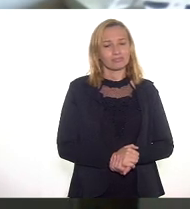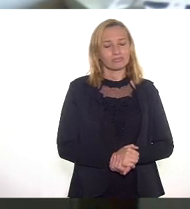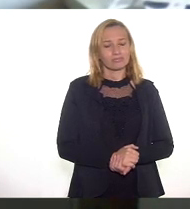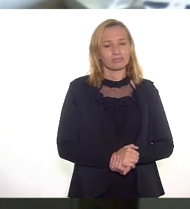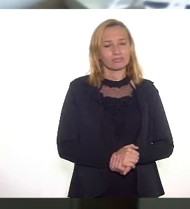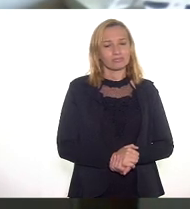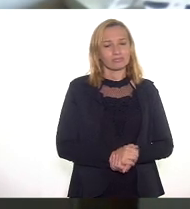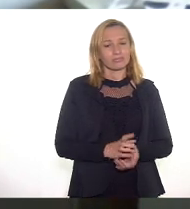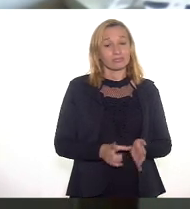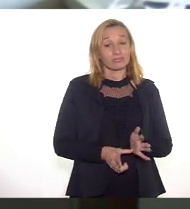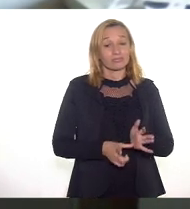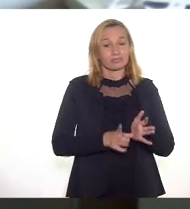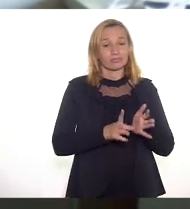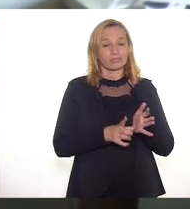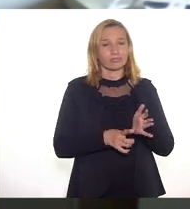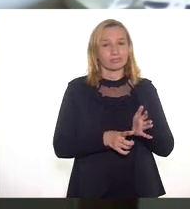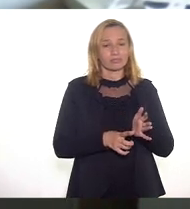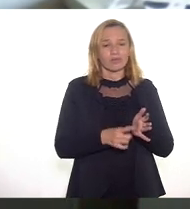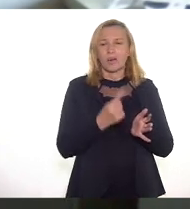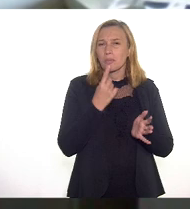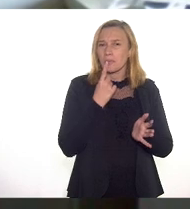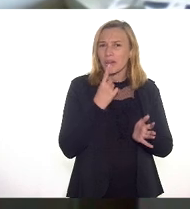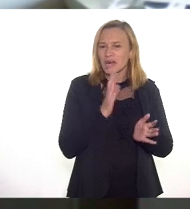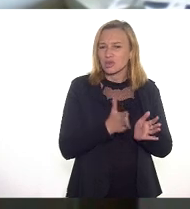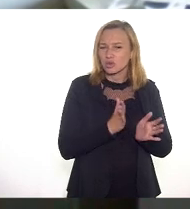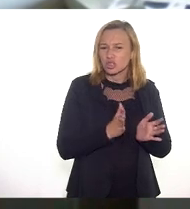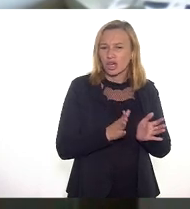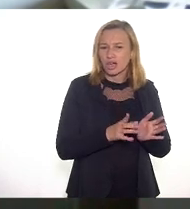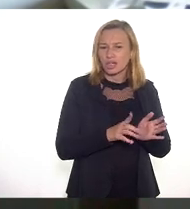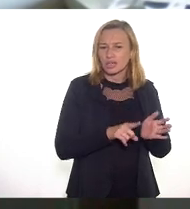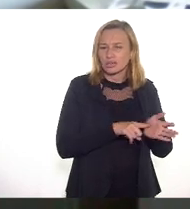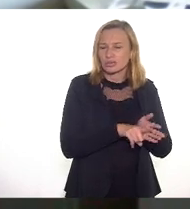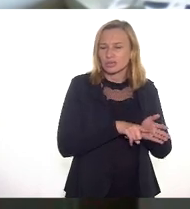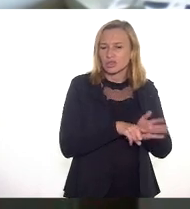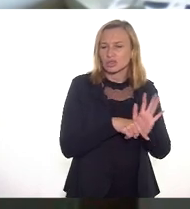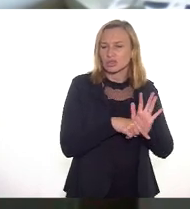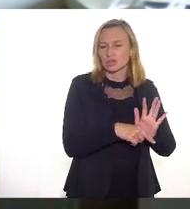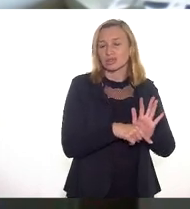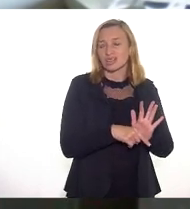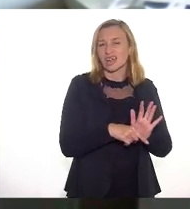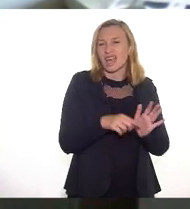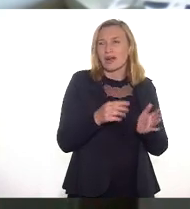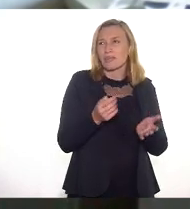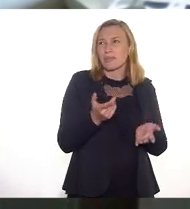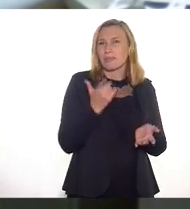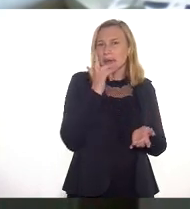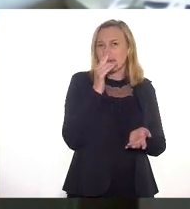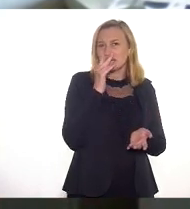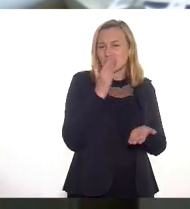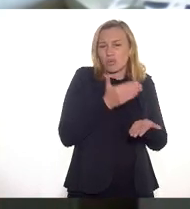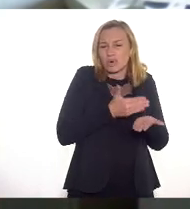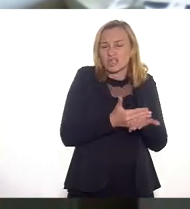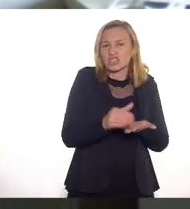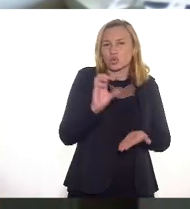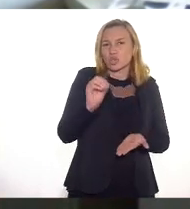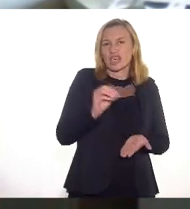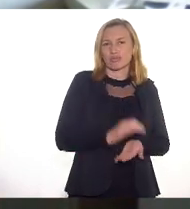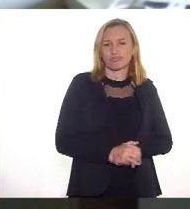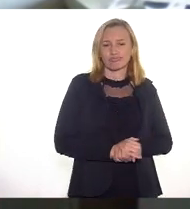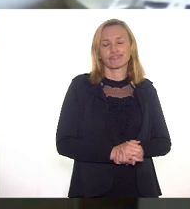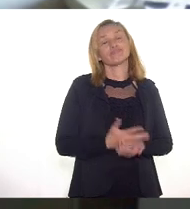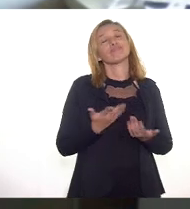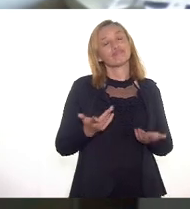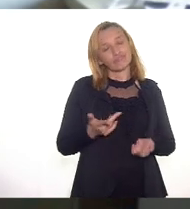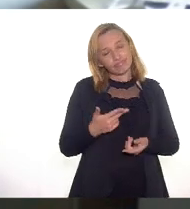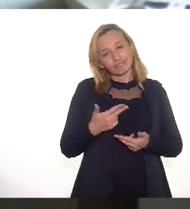regime de recuperação fiscal. É como fosse começar da estaca zero. Por isso, tenho defendido há